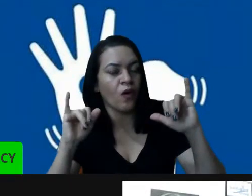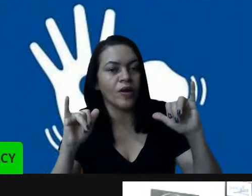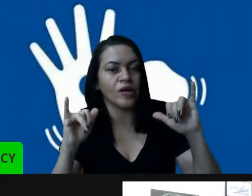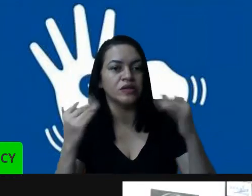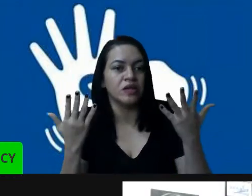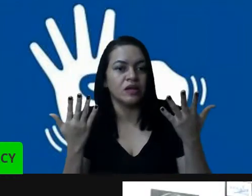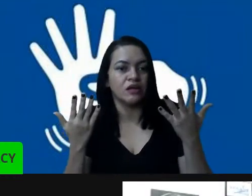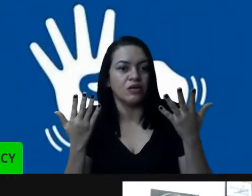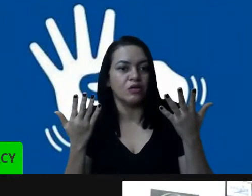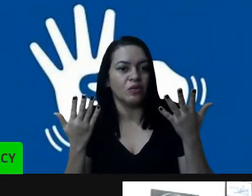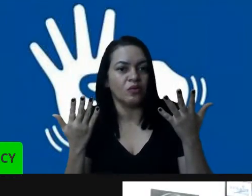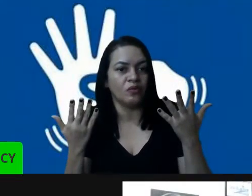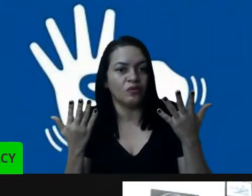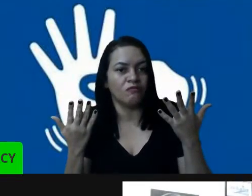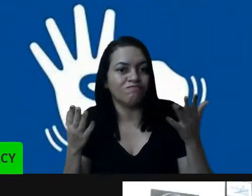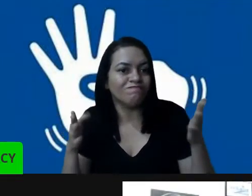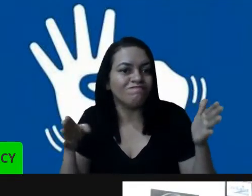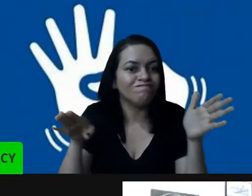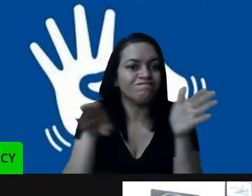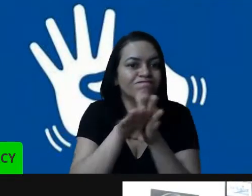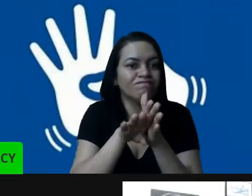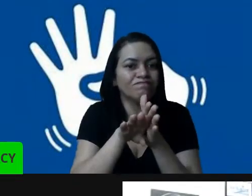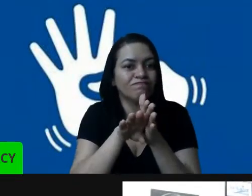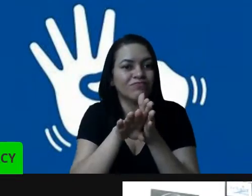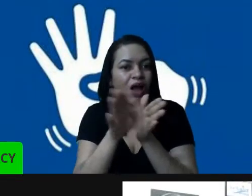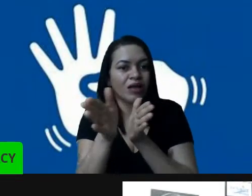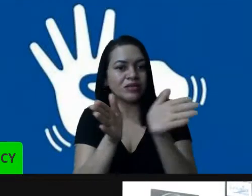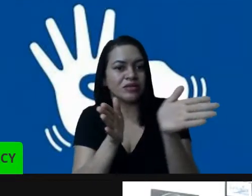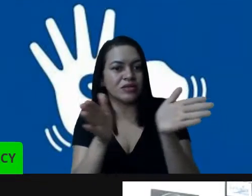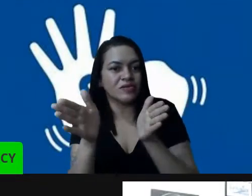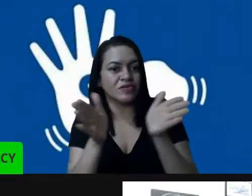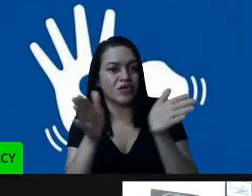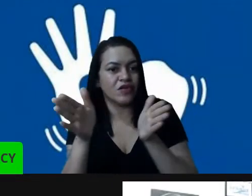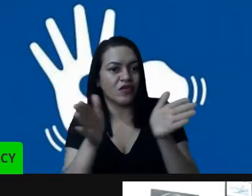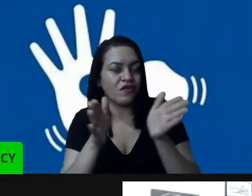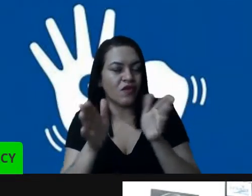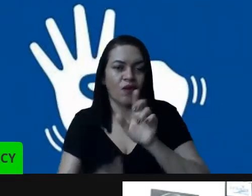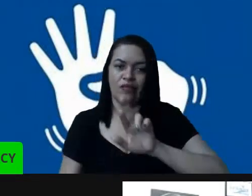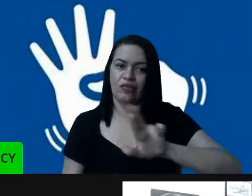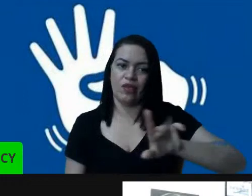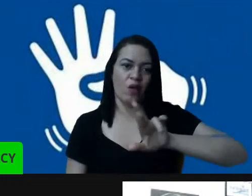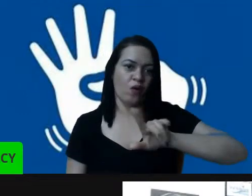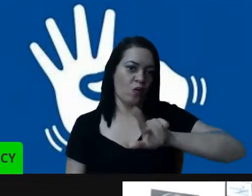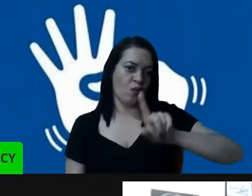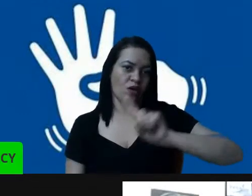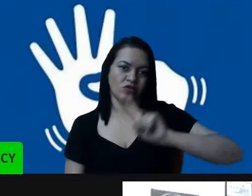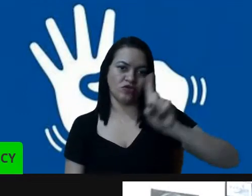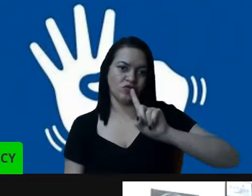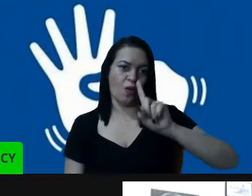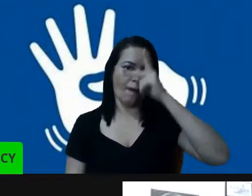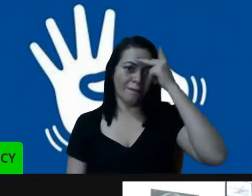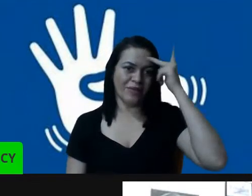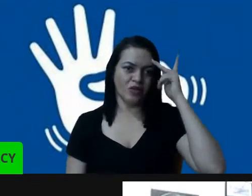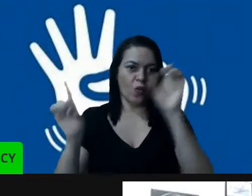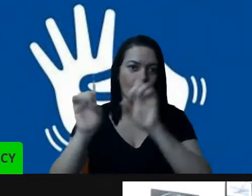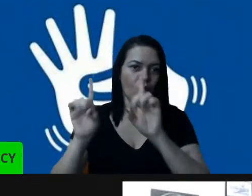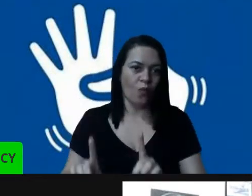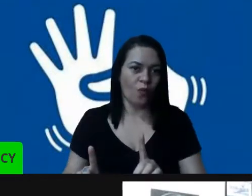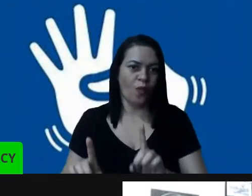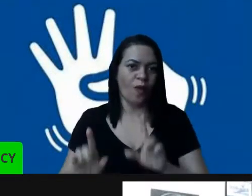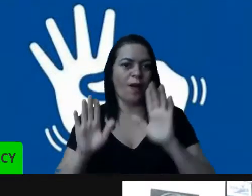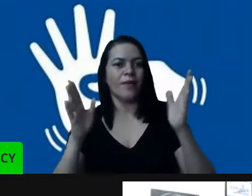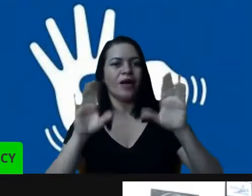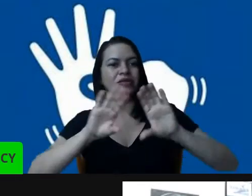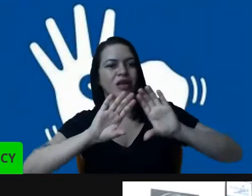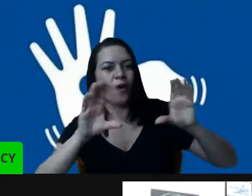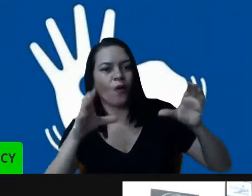chegasse, né, qual formato que isso aí poderia chegar não só no segmento pessoa com deficiência, mas nas comunidades